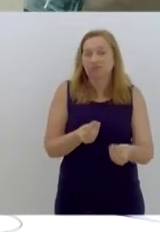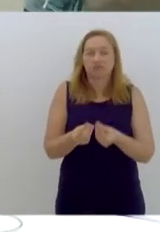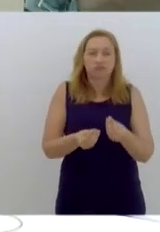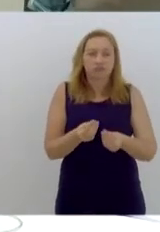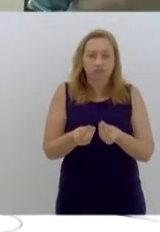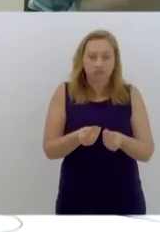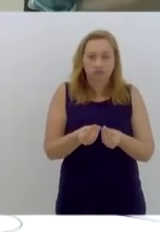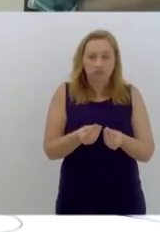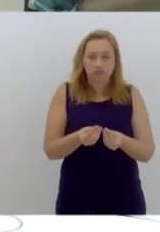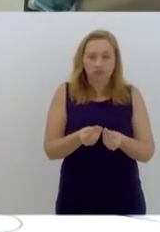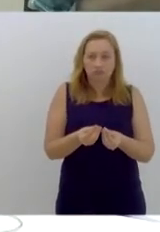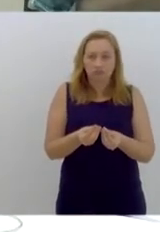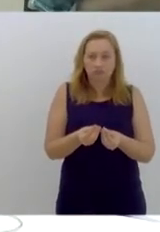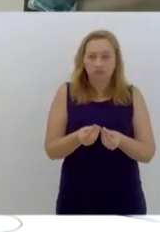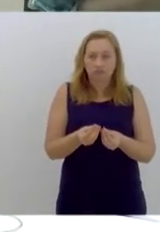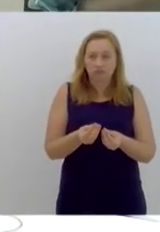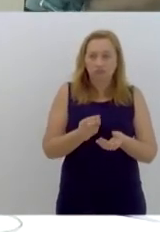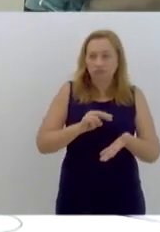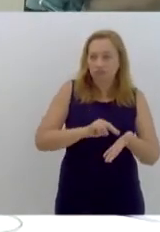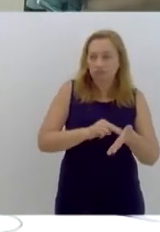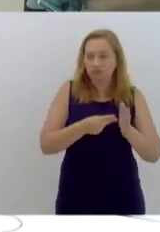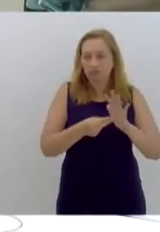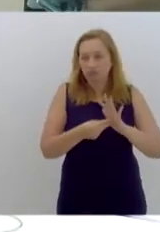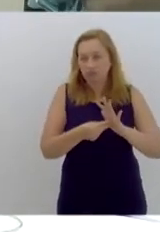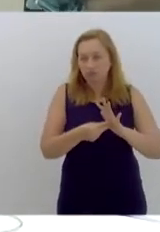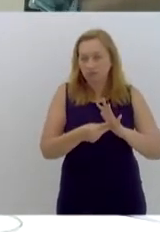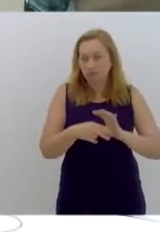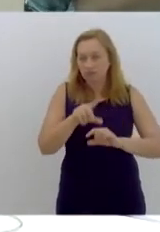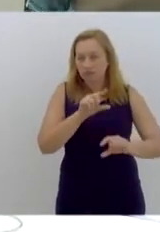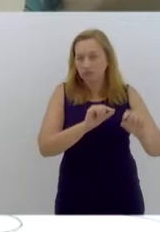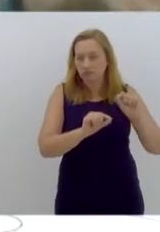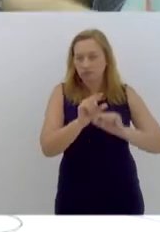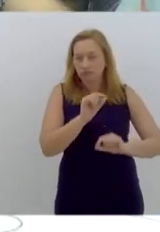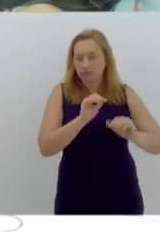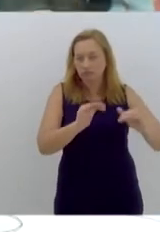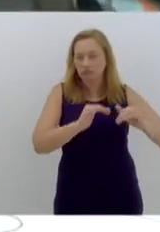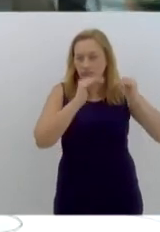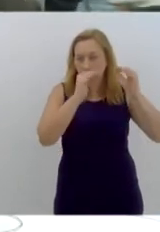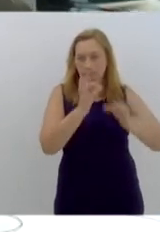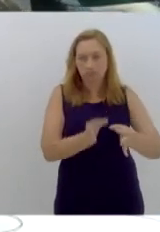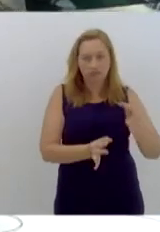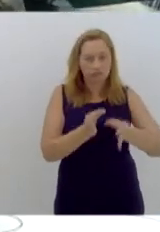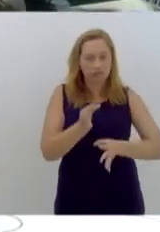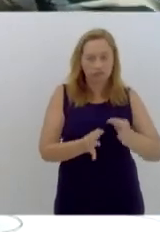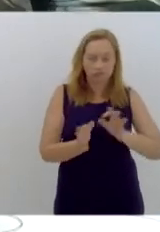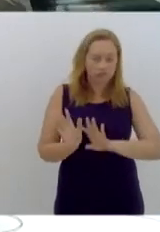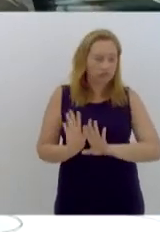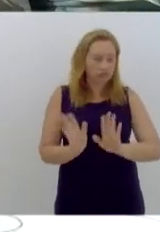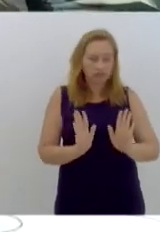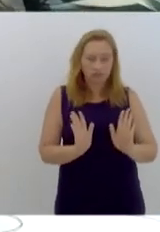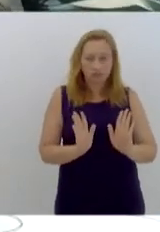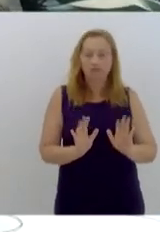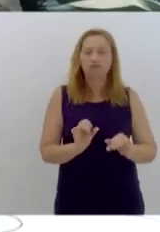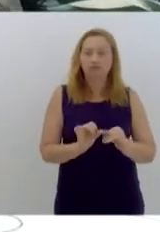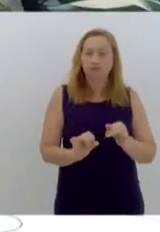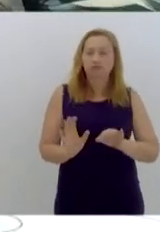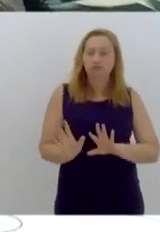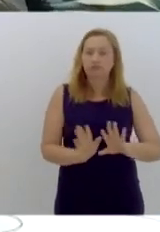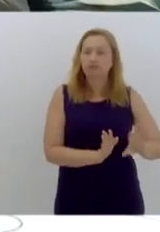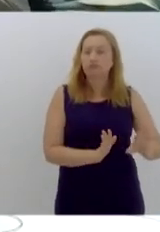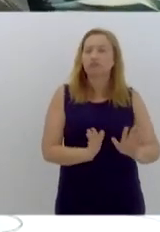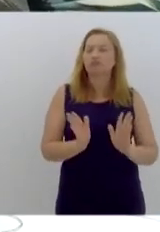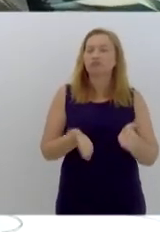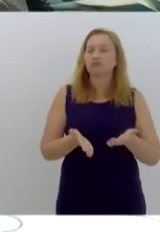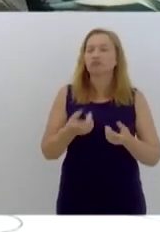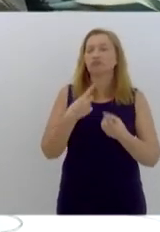gente reinterpreta a decisão do Supremo, porque ela está tomada. A gente vai